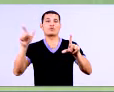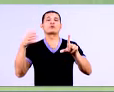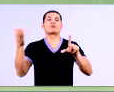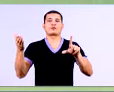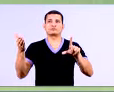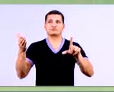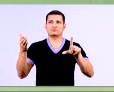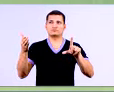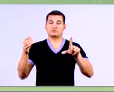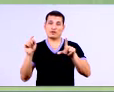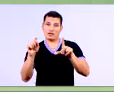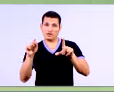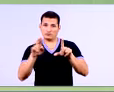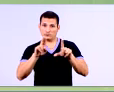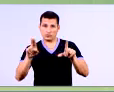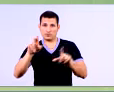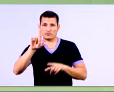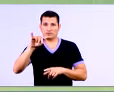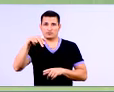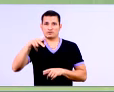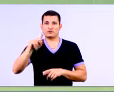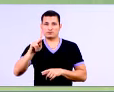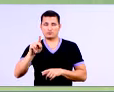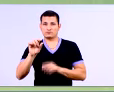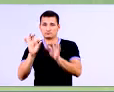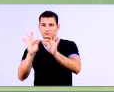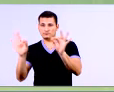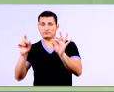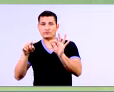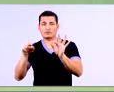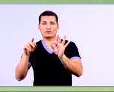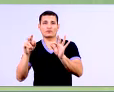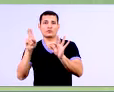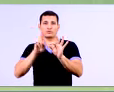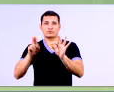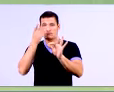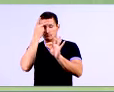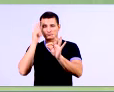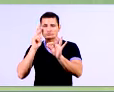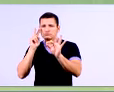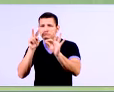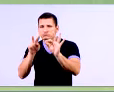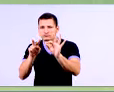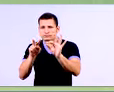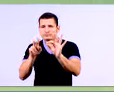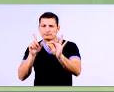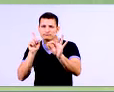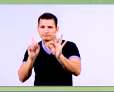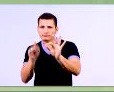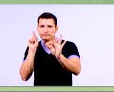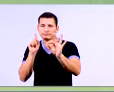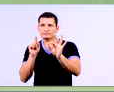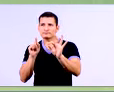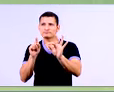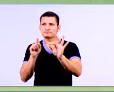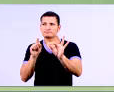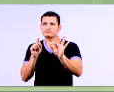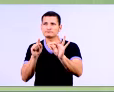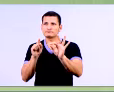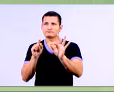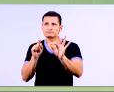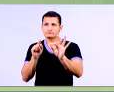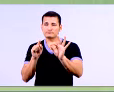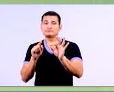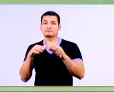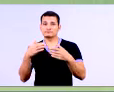nome do link, é o que vocês querem que o usuário veja lá na página, que ele consiga visualizar. Dessa forma,